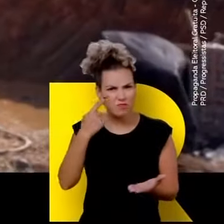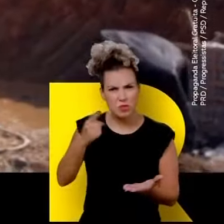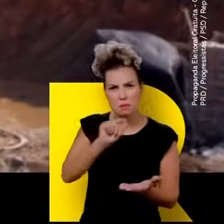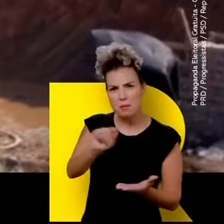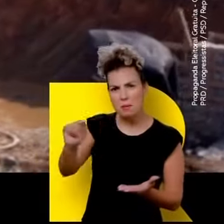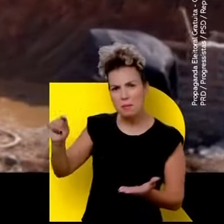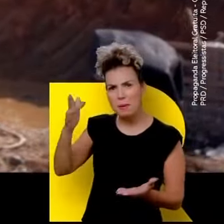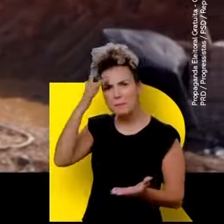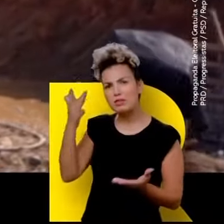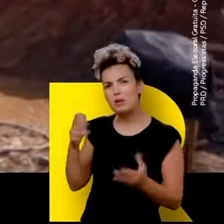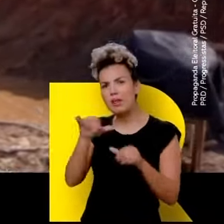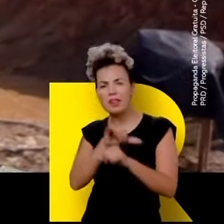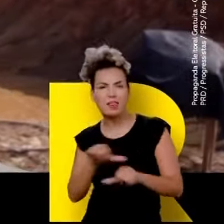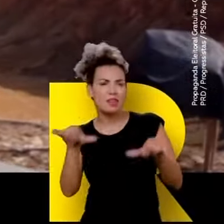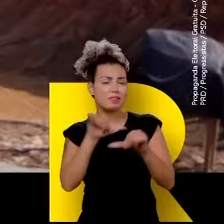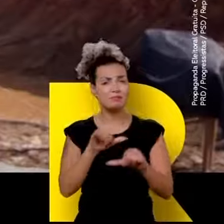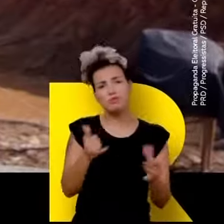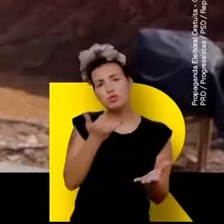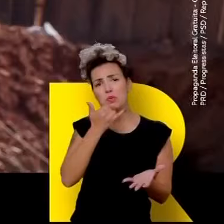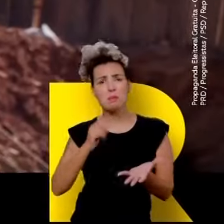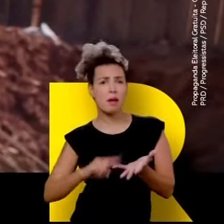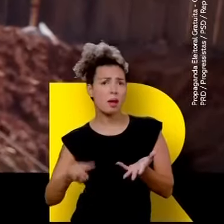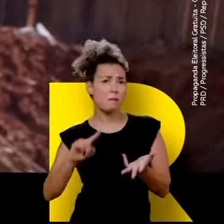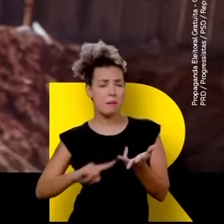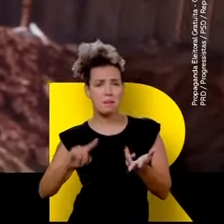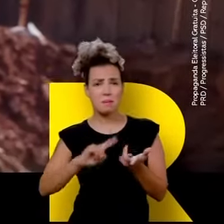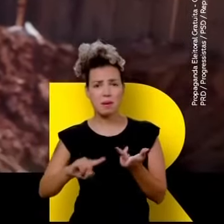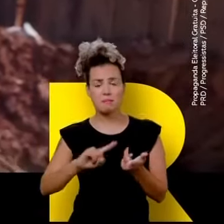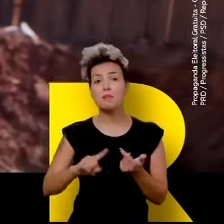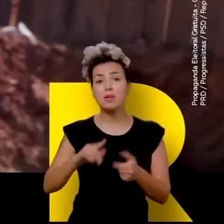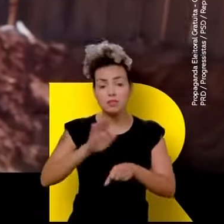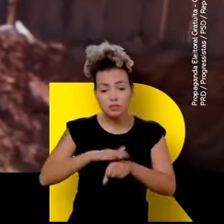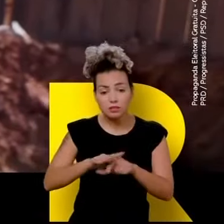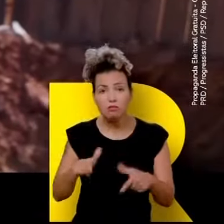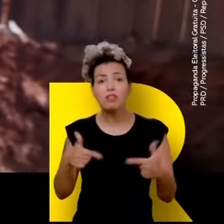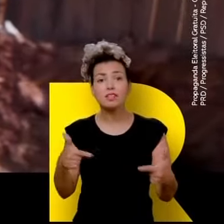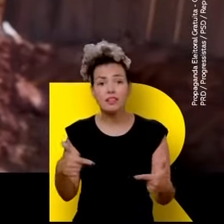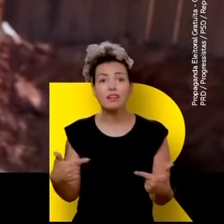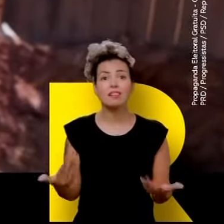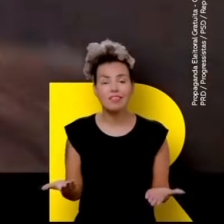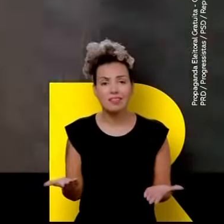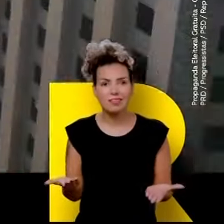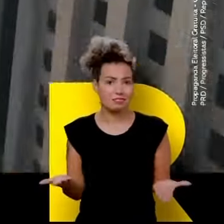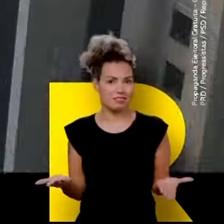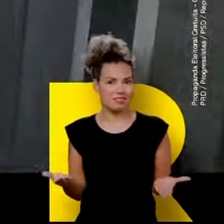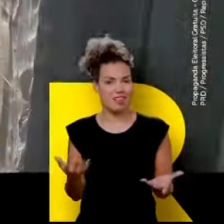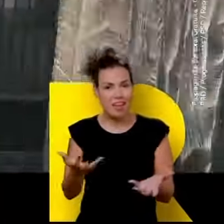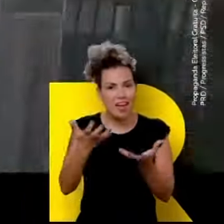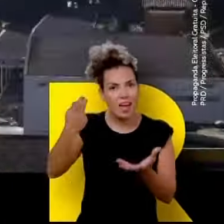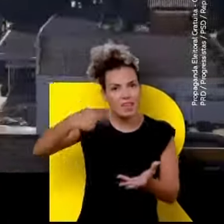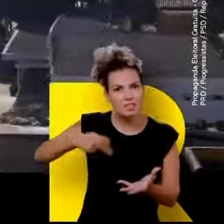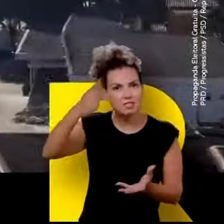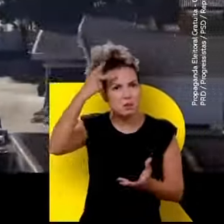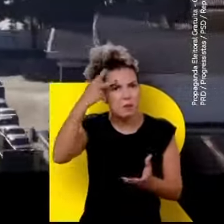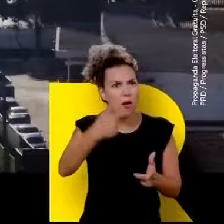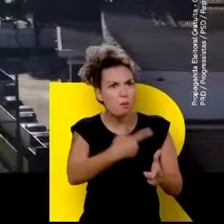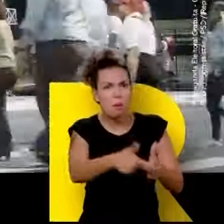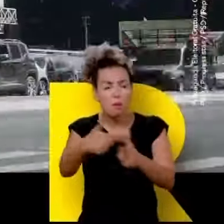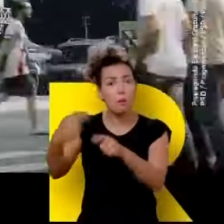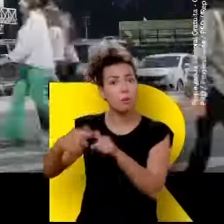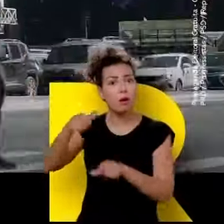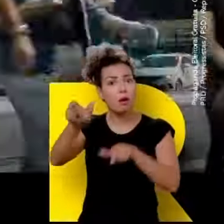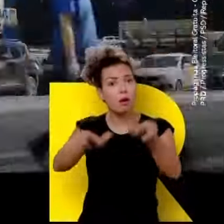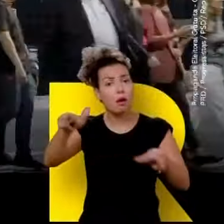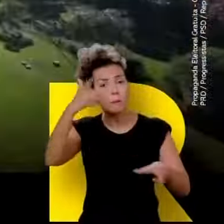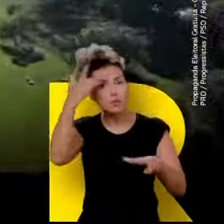Você já deve ter escutado muitas vezes a expressão: falar é fácil, fazer é outra coisa. Quem diz que resolve os problemas de uma